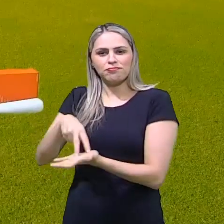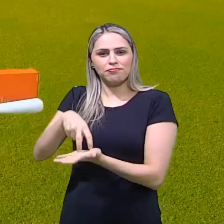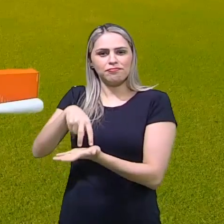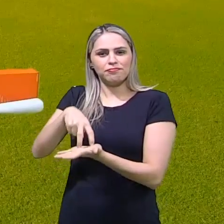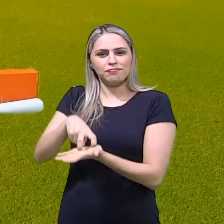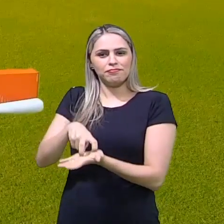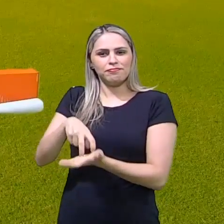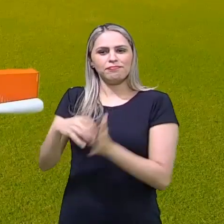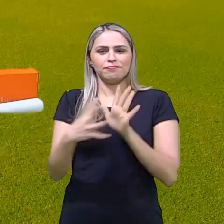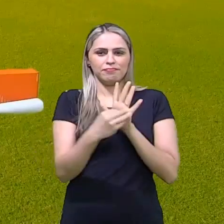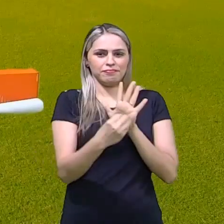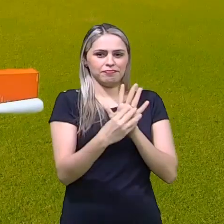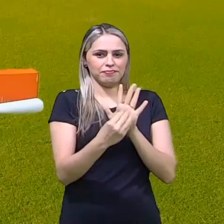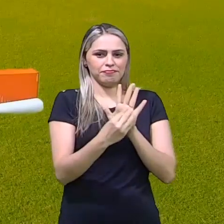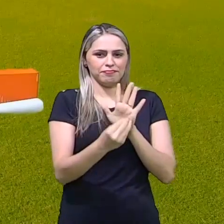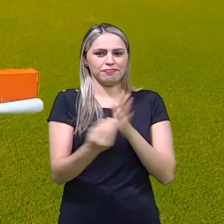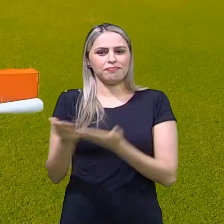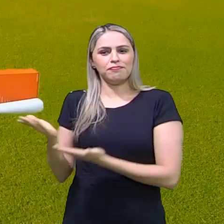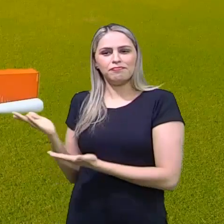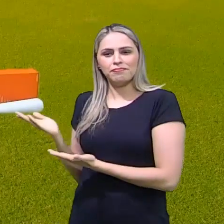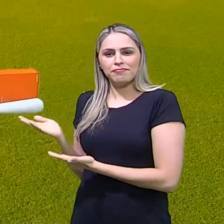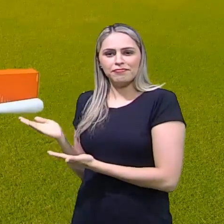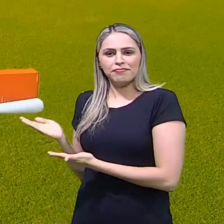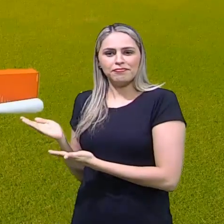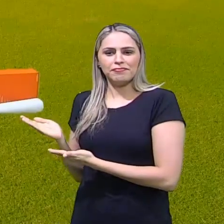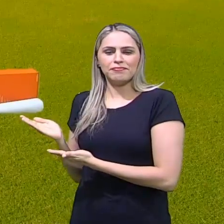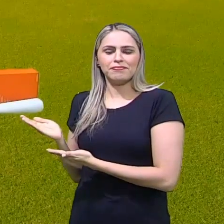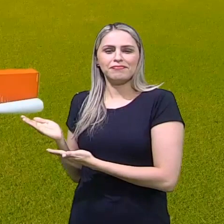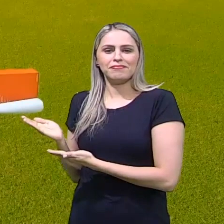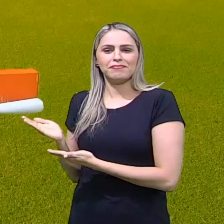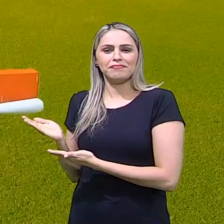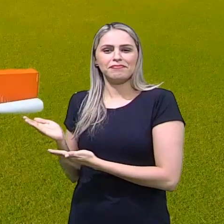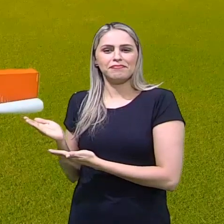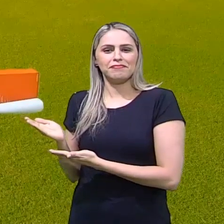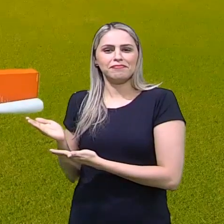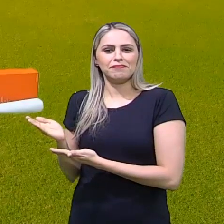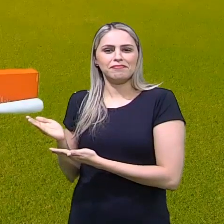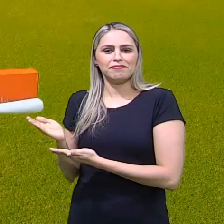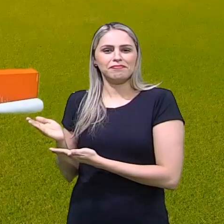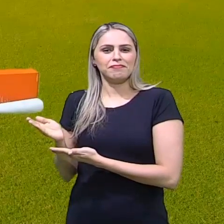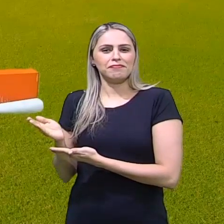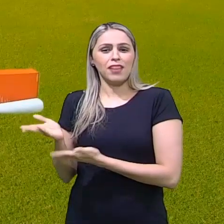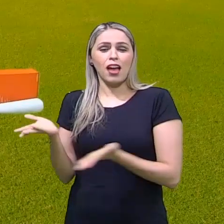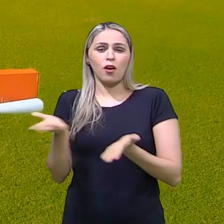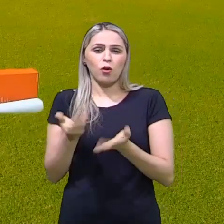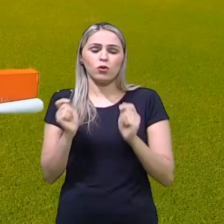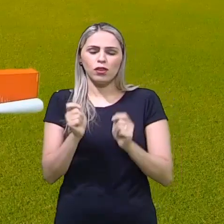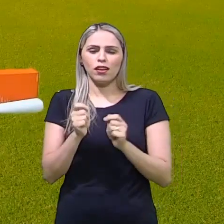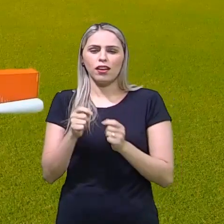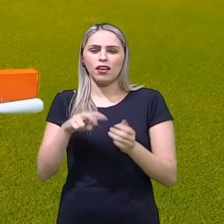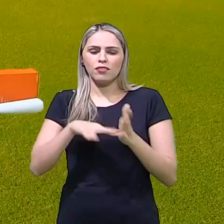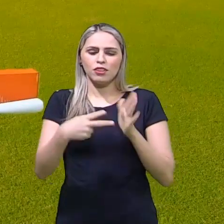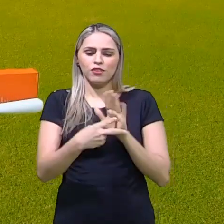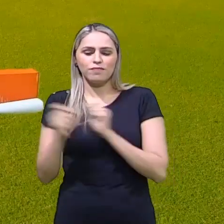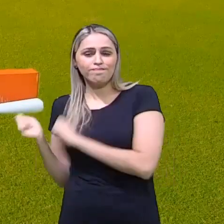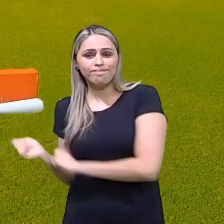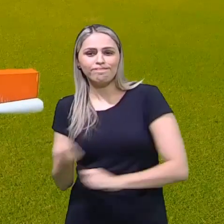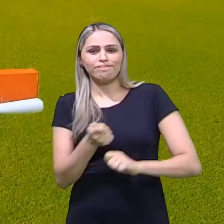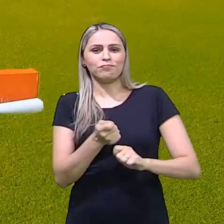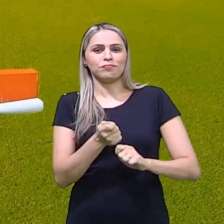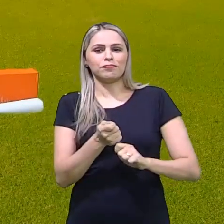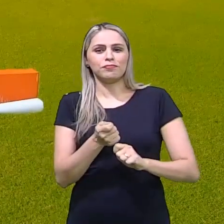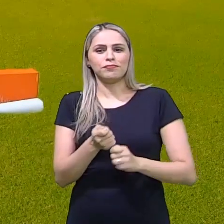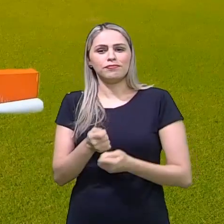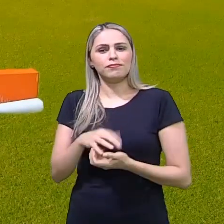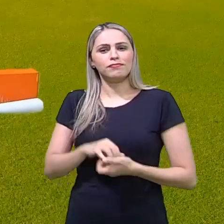Olha, balança. Swing, né? Isso. Olha, um legal. Swing. Legal, legal. Agora vamos fazer o movimento da tacada? Como é que é, professor? Me ensina. Vamos lá. Vamos